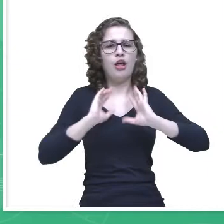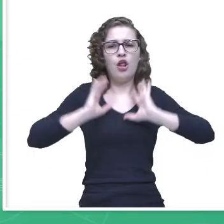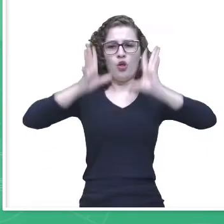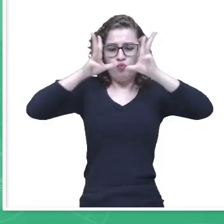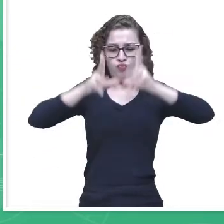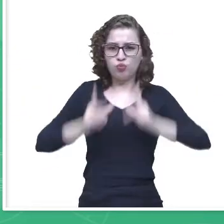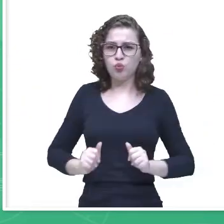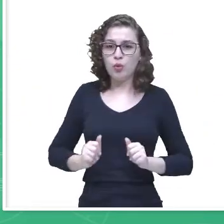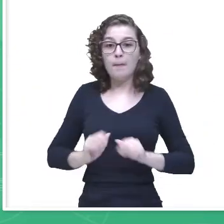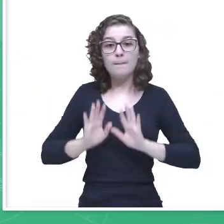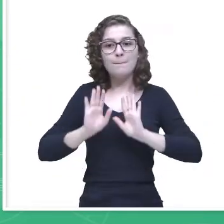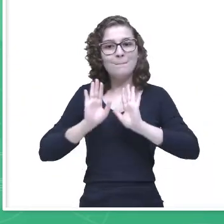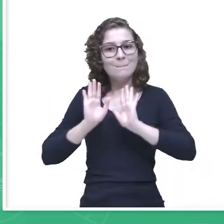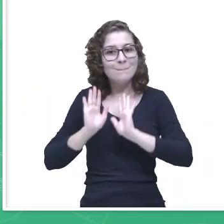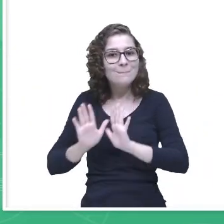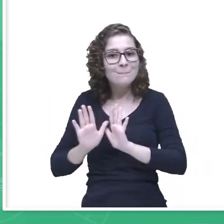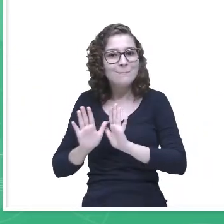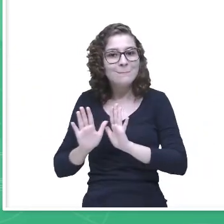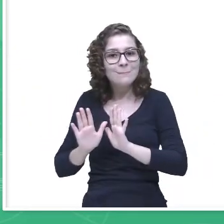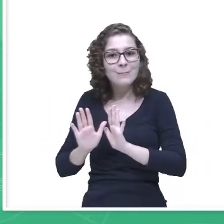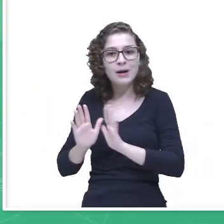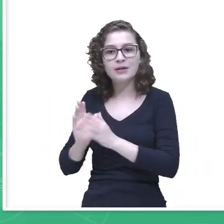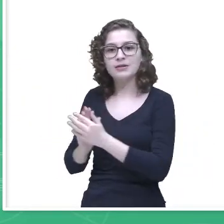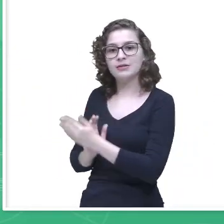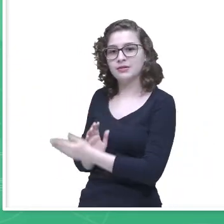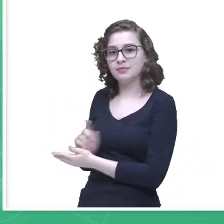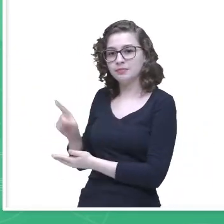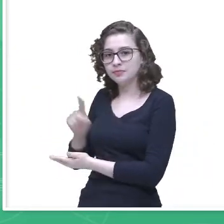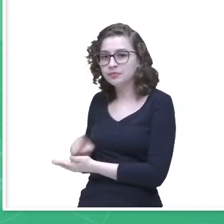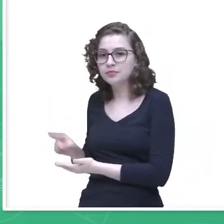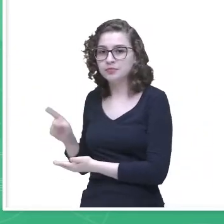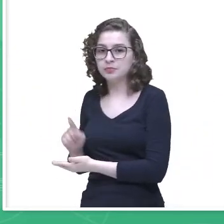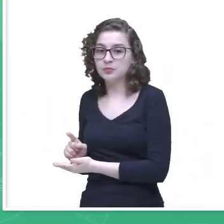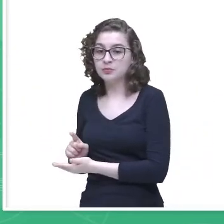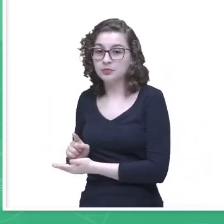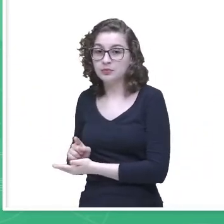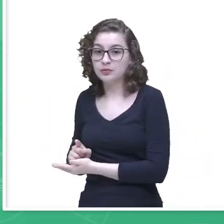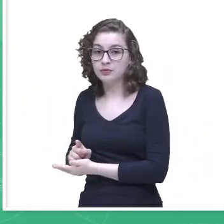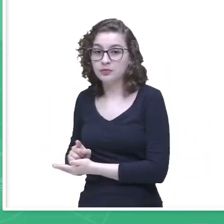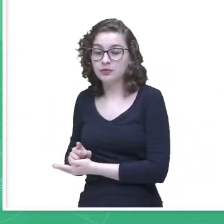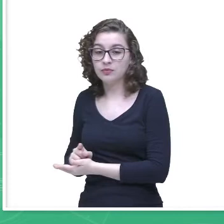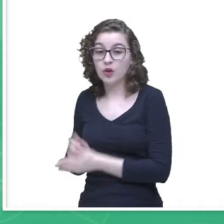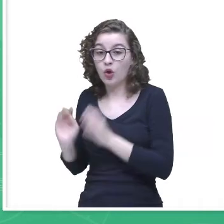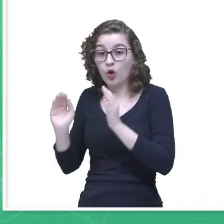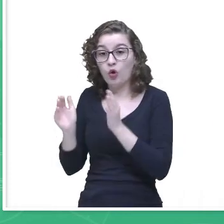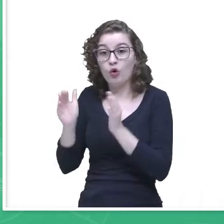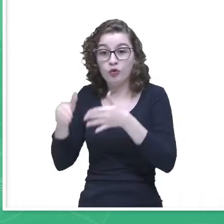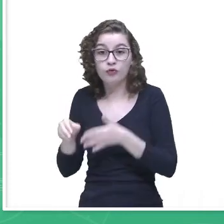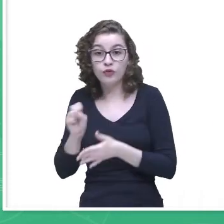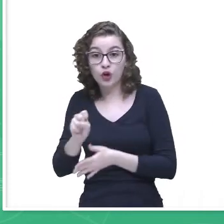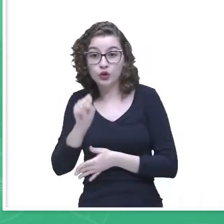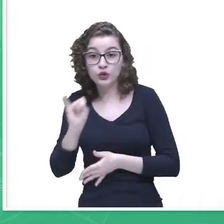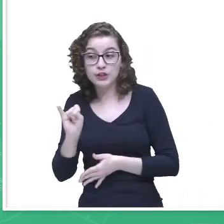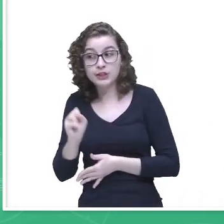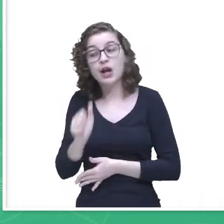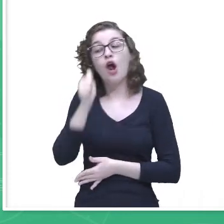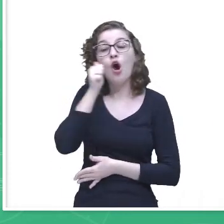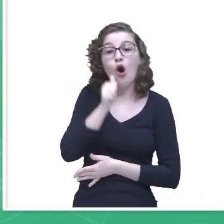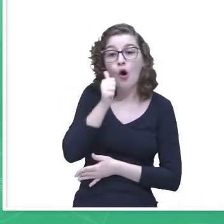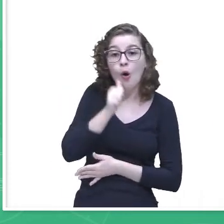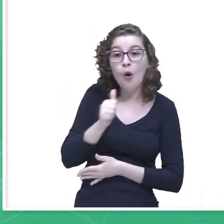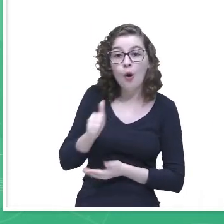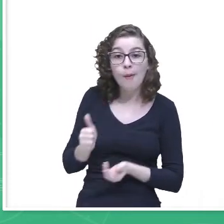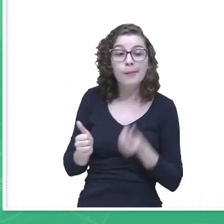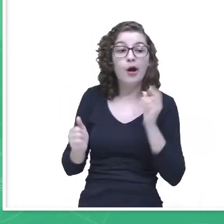Só que esse último par aqui vai definir se você vai ser homem ou se vai ser